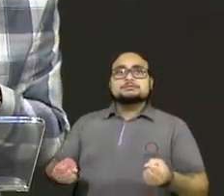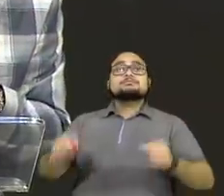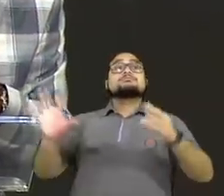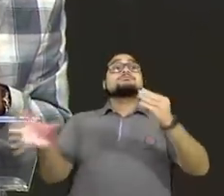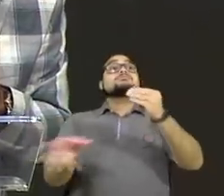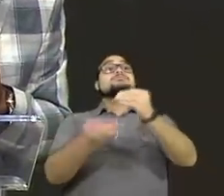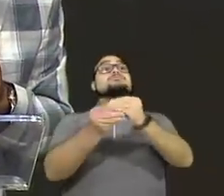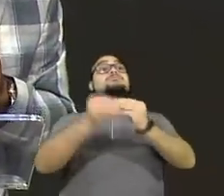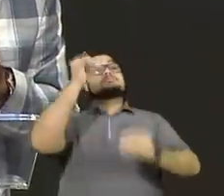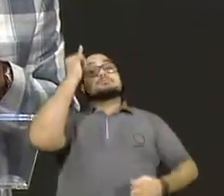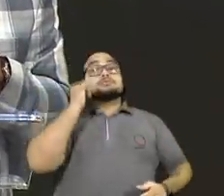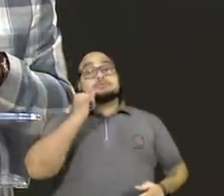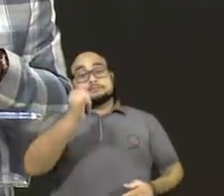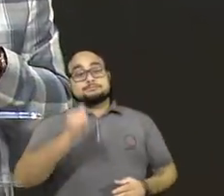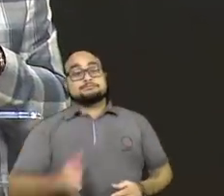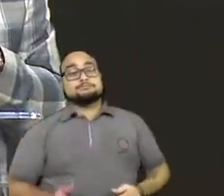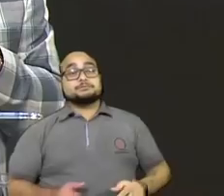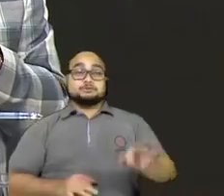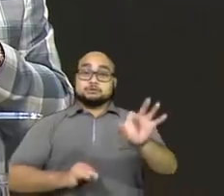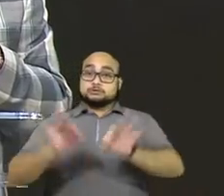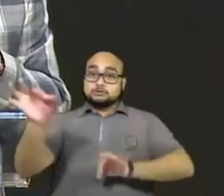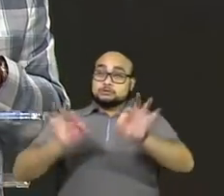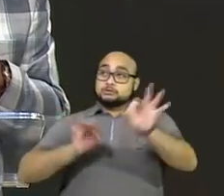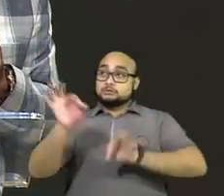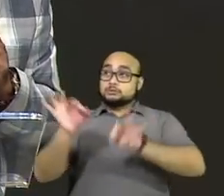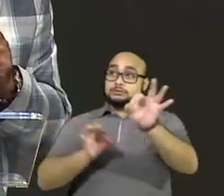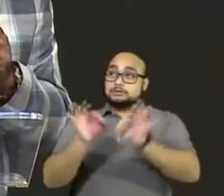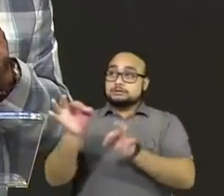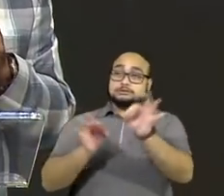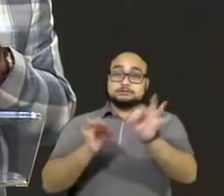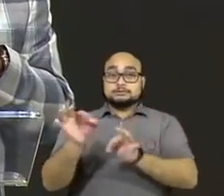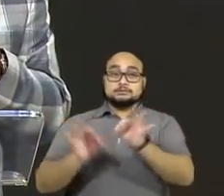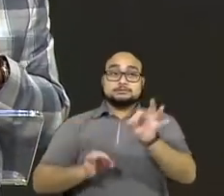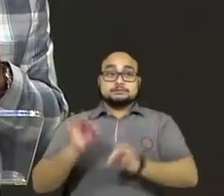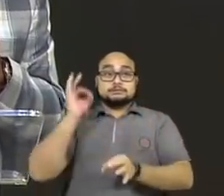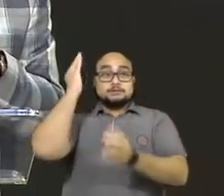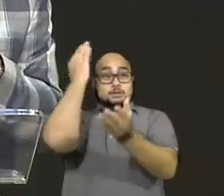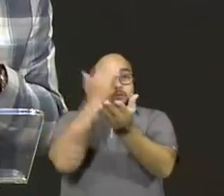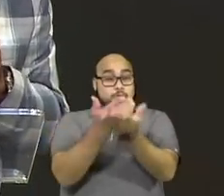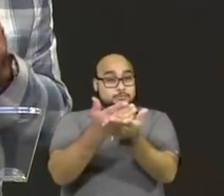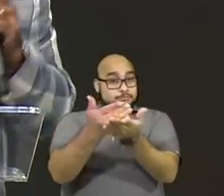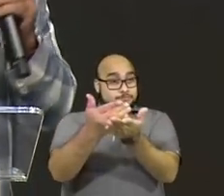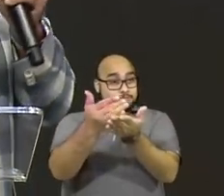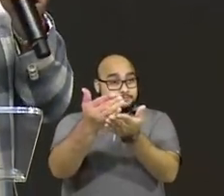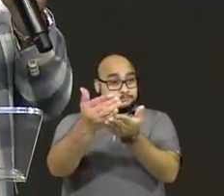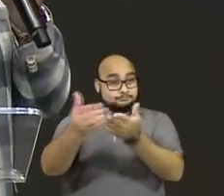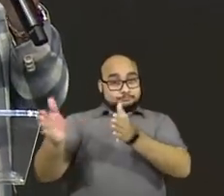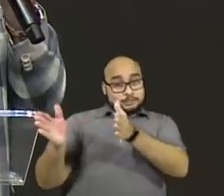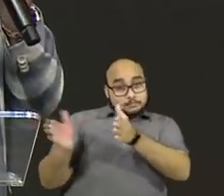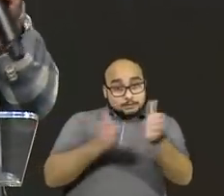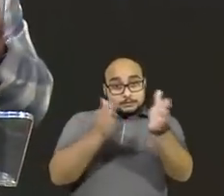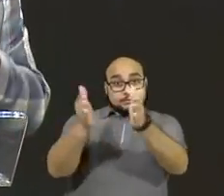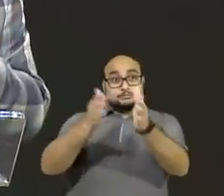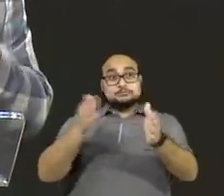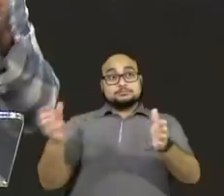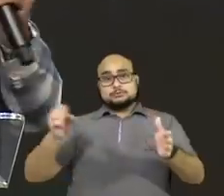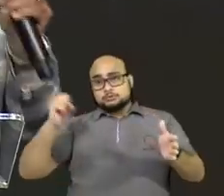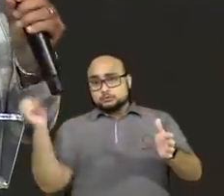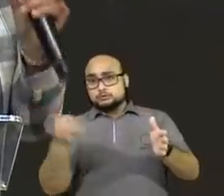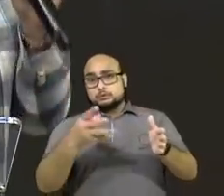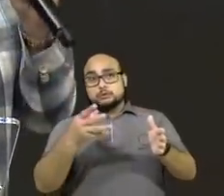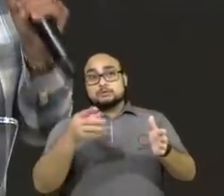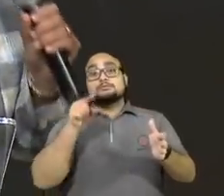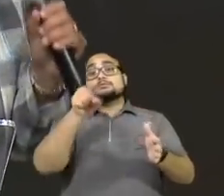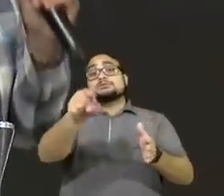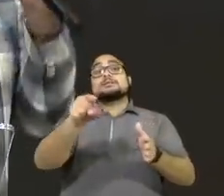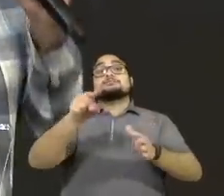Se prepare. Está começando uma nova jornada para você